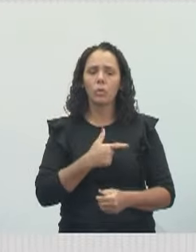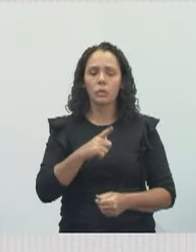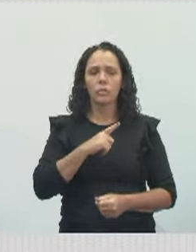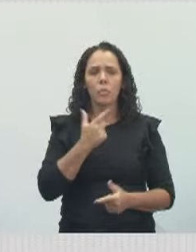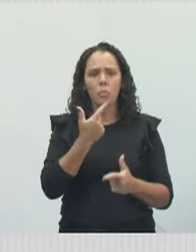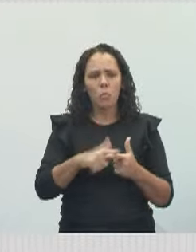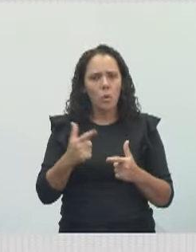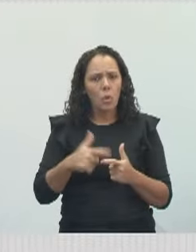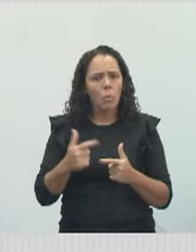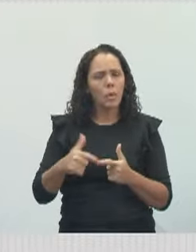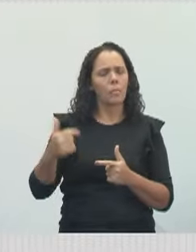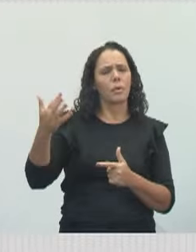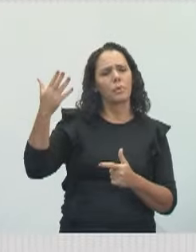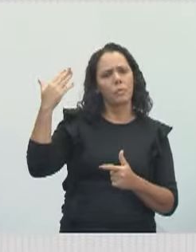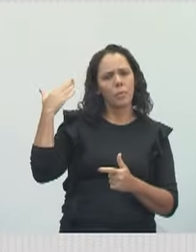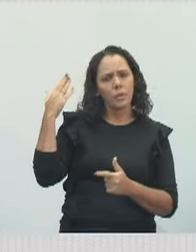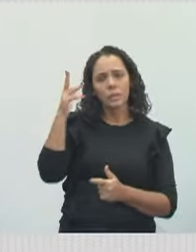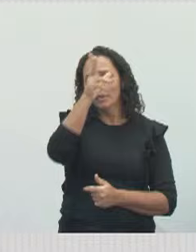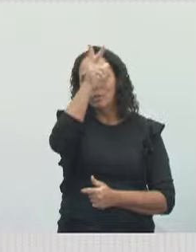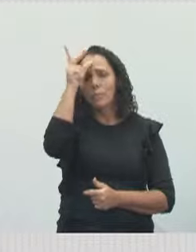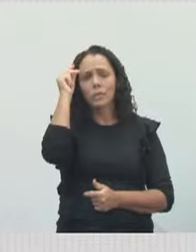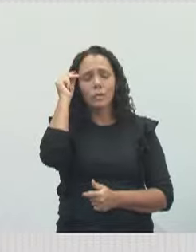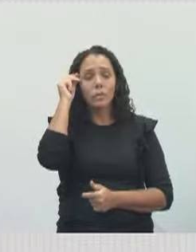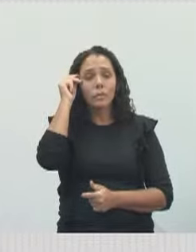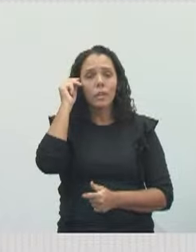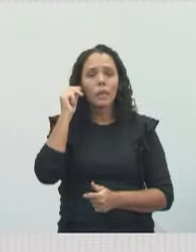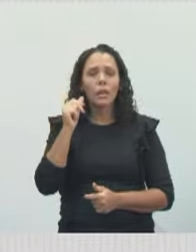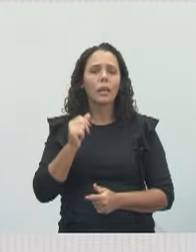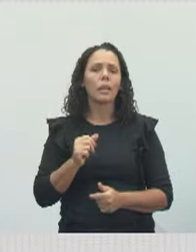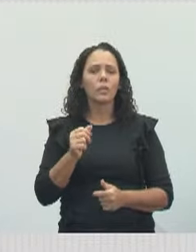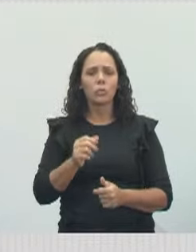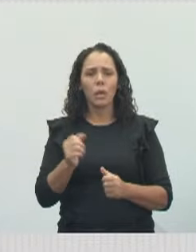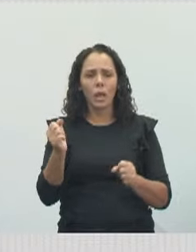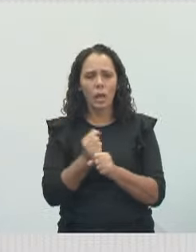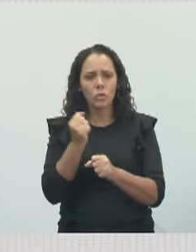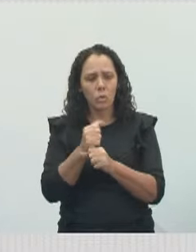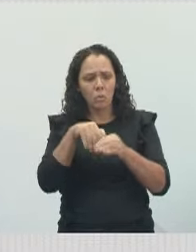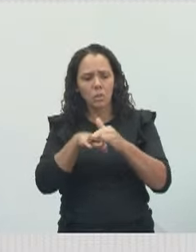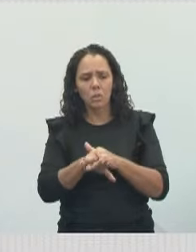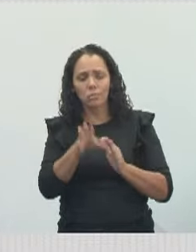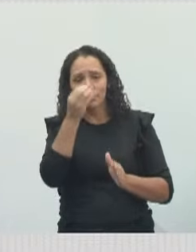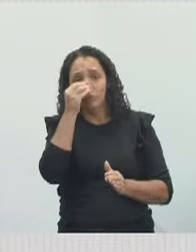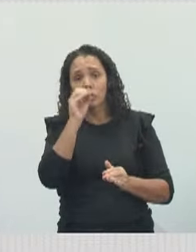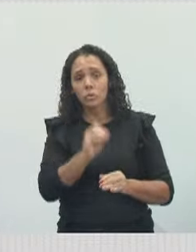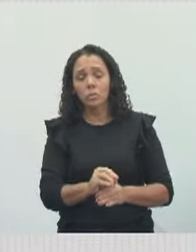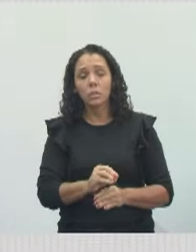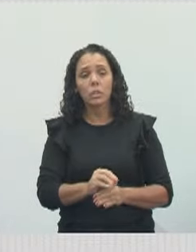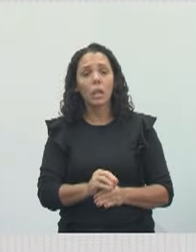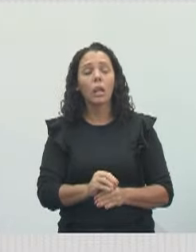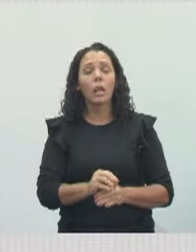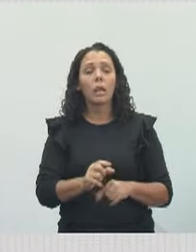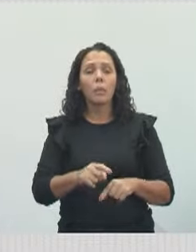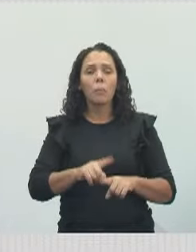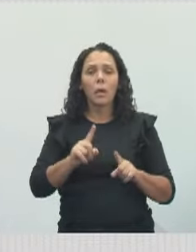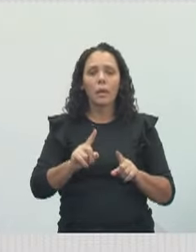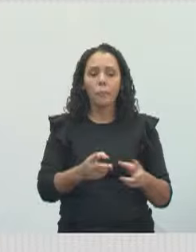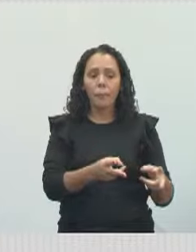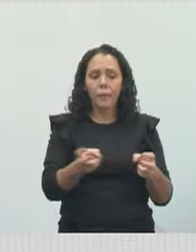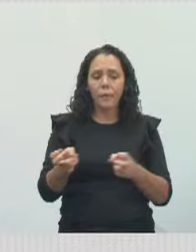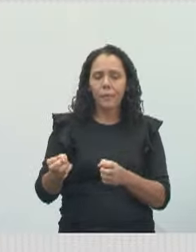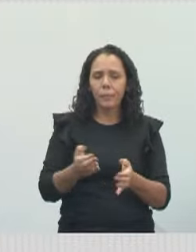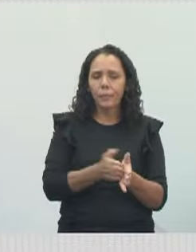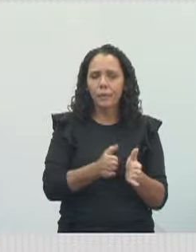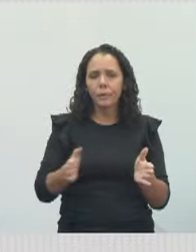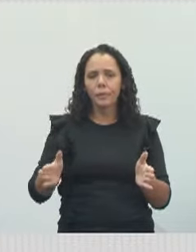nossa cidade. Muitas administrações que por aqui passaram, né, acabou não fazendo essas obras necessárias na nossa cidade, e a gente vê quando chove a enchente pela